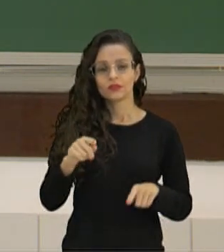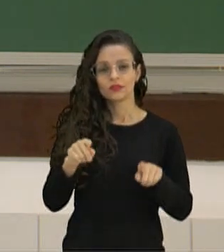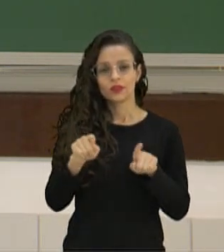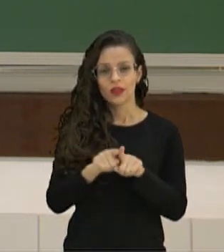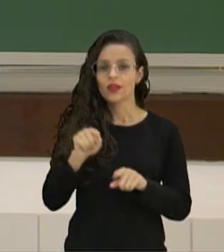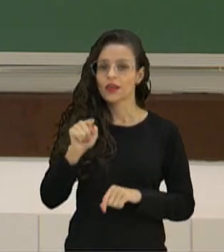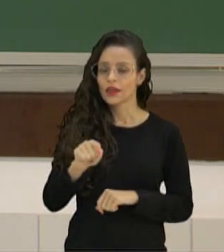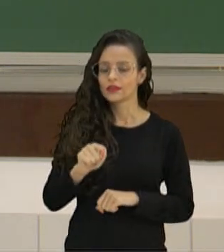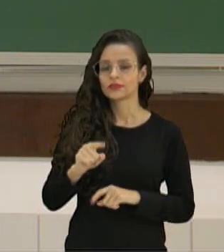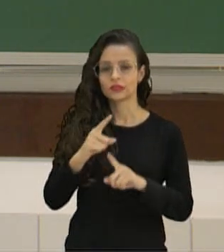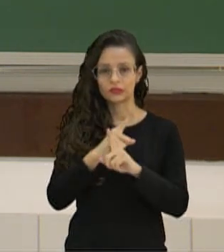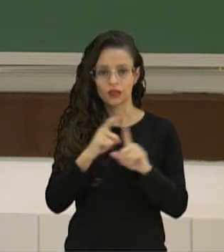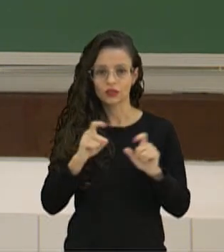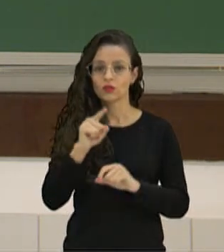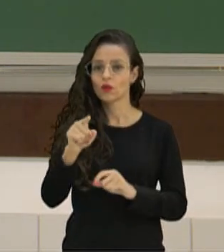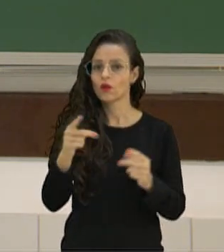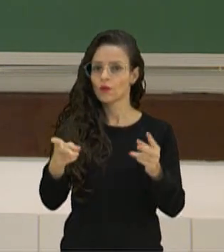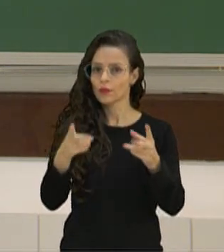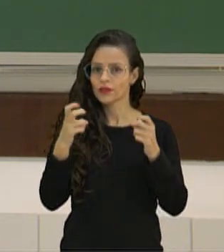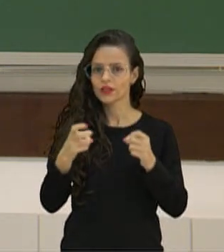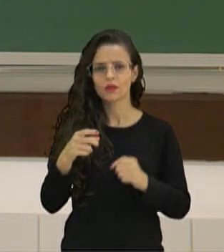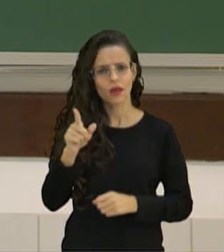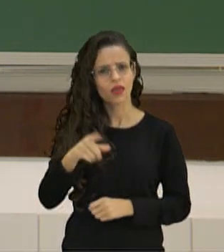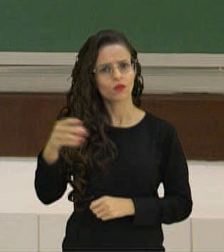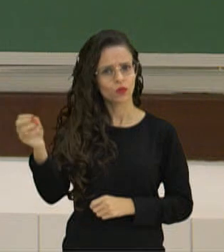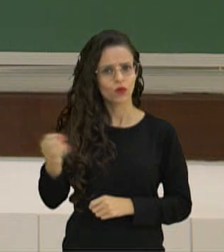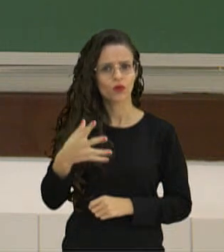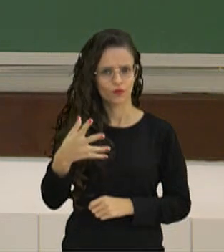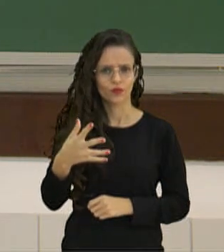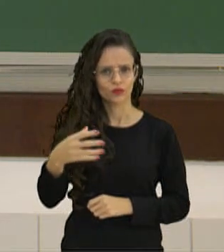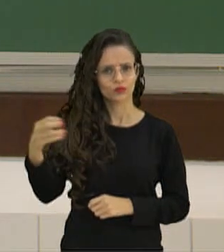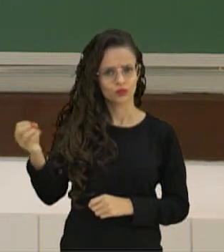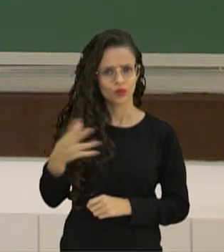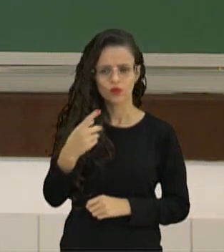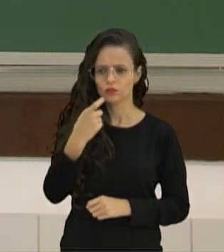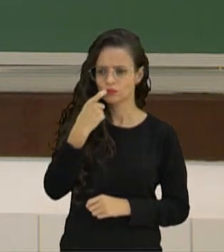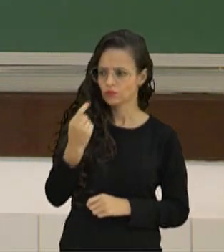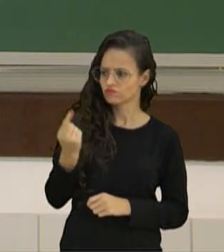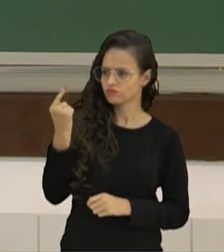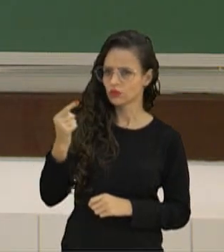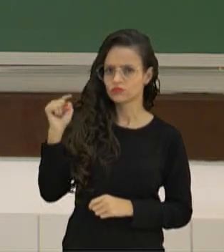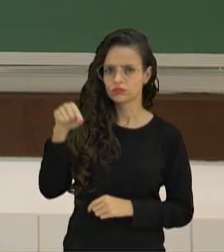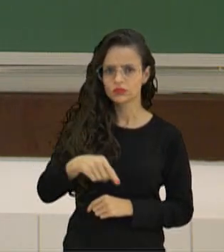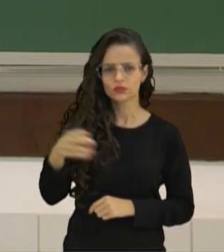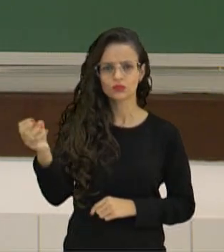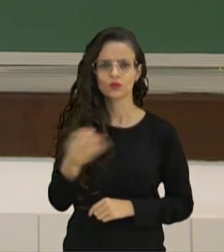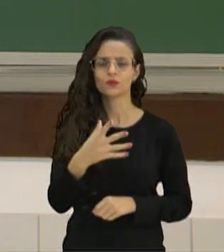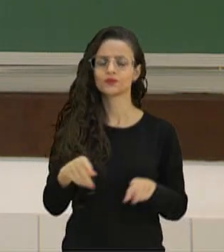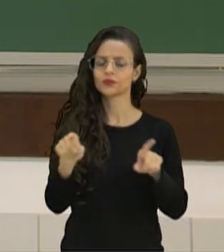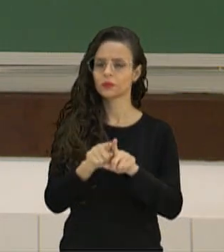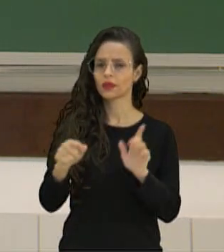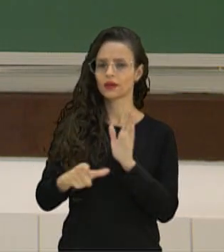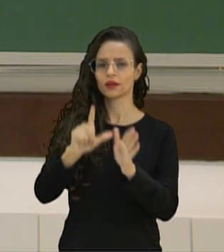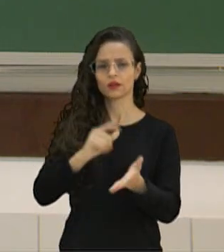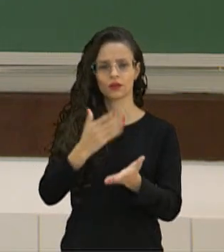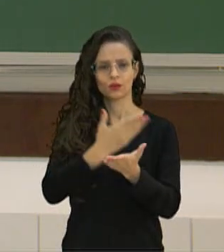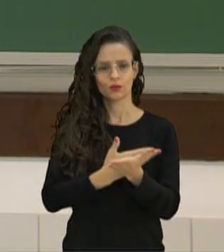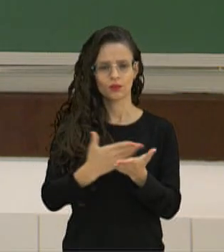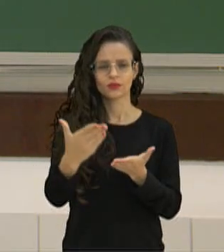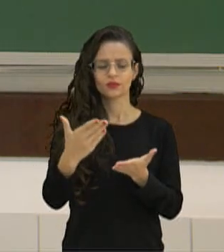uma ciência que, então, se vocês observarem, é extremamente nova. E eu quero falar, antes de iniciar